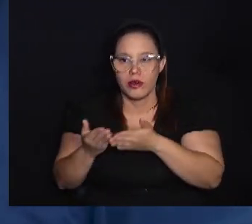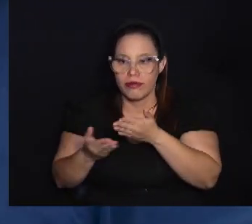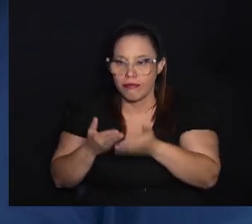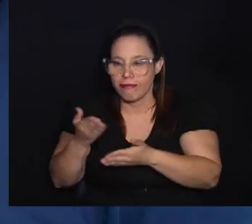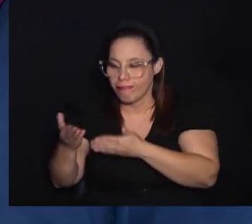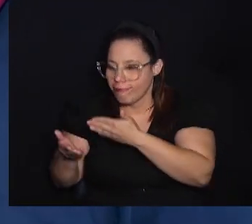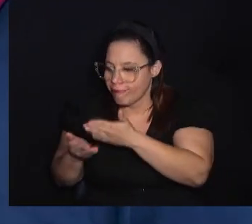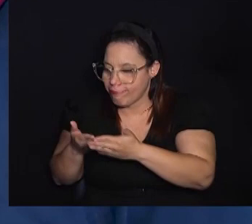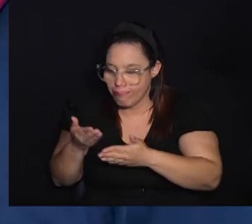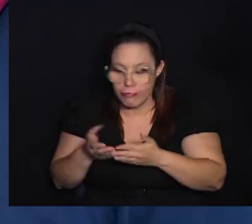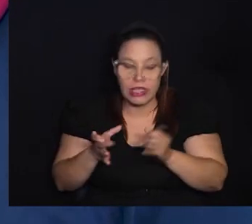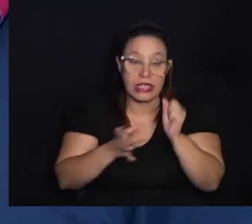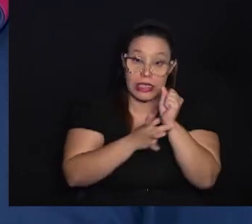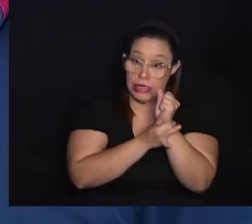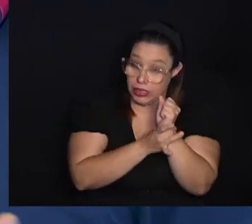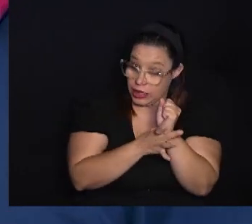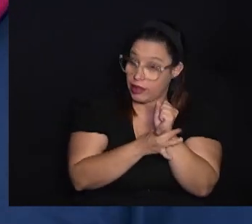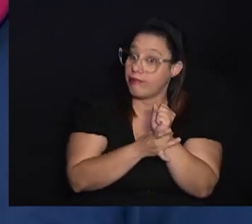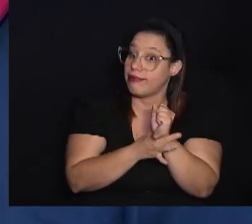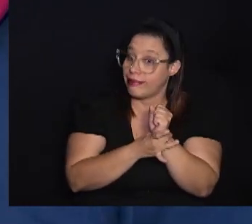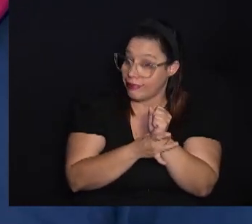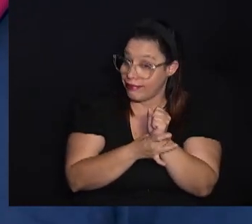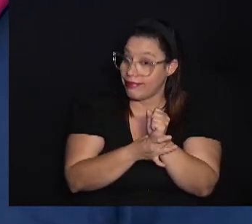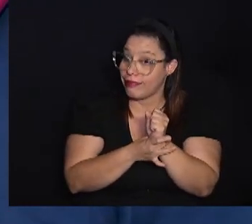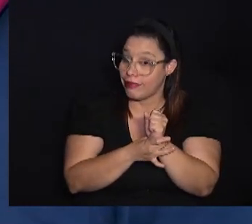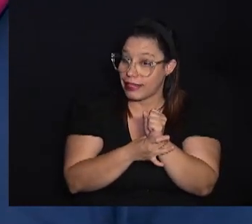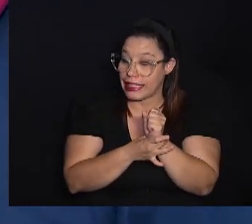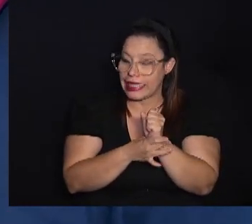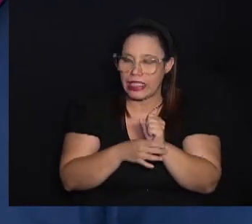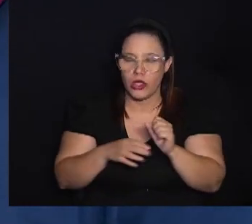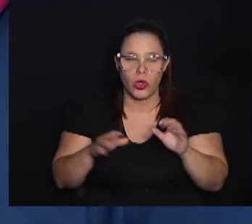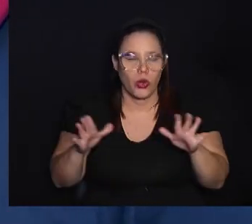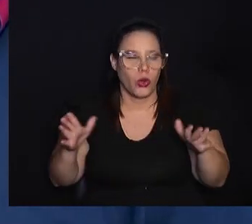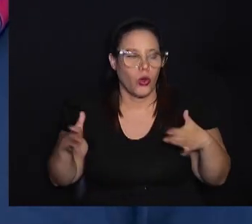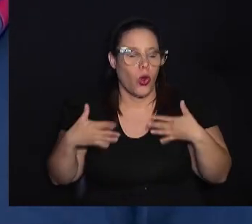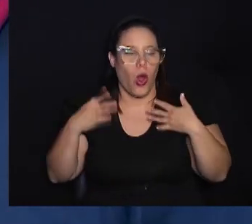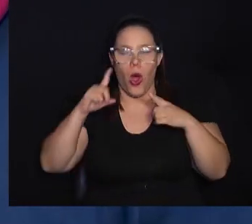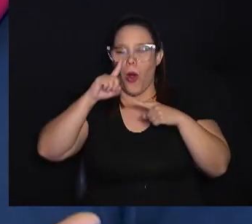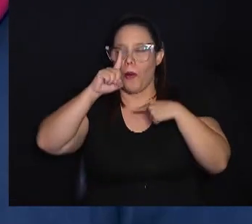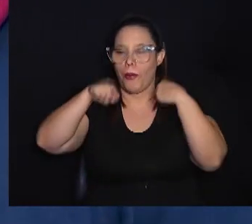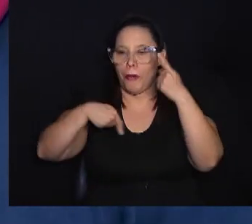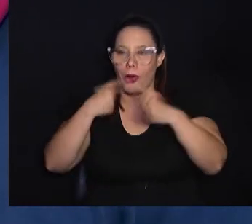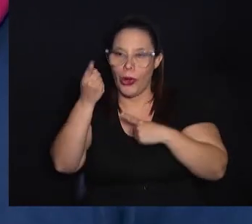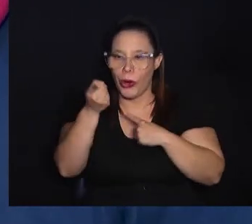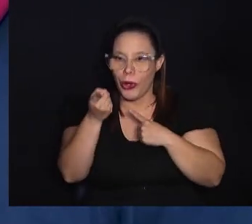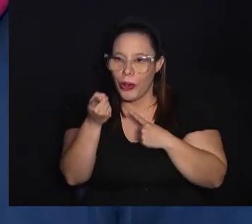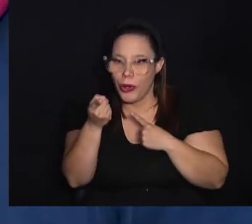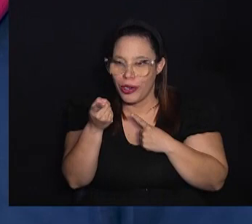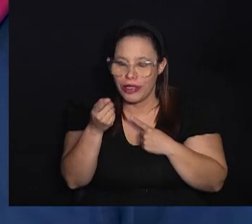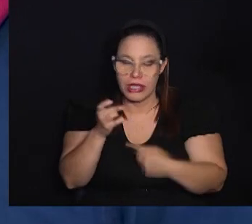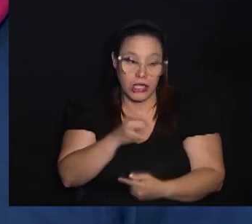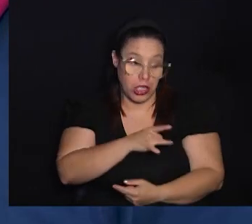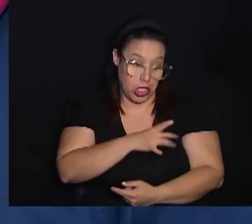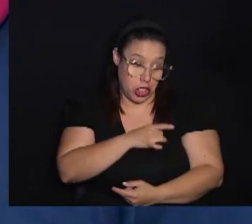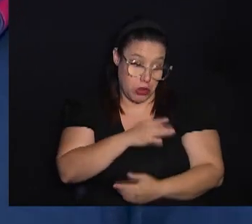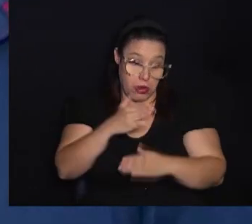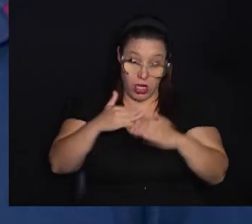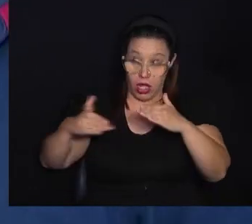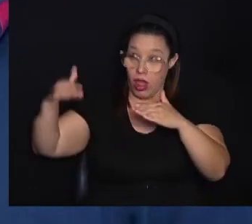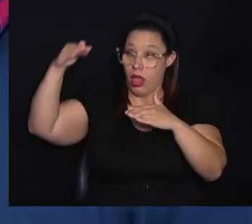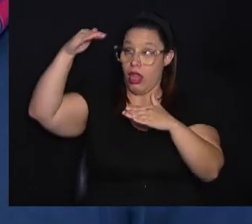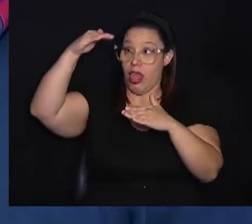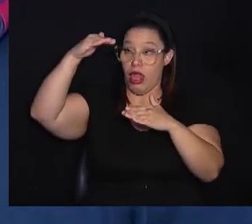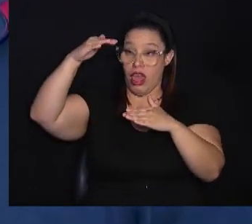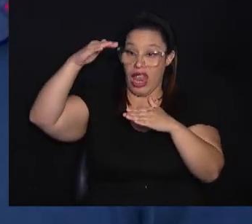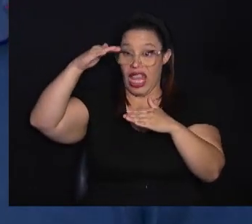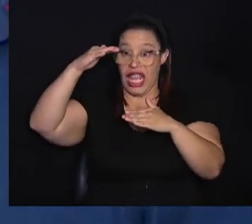com segurança e sair realizado, pleno, superando desafios de medo, de altura, achar